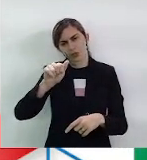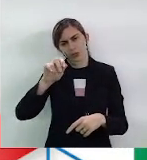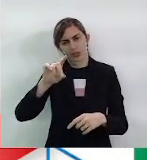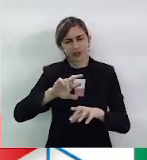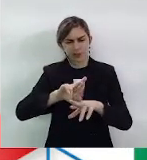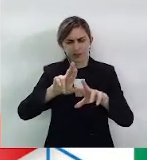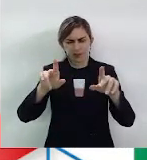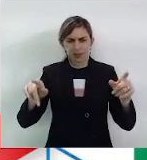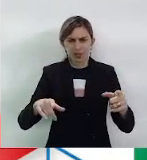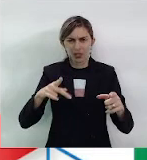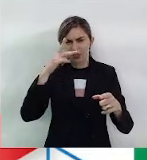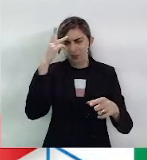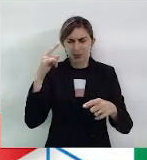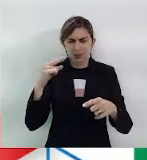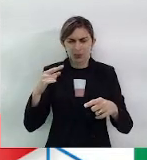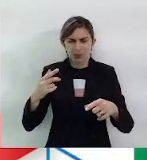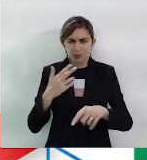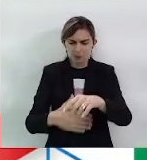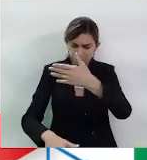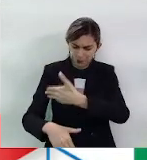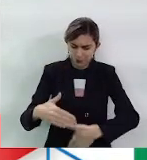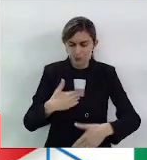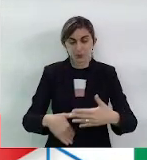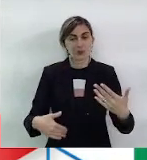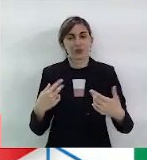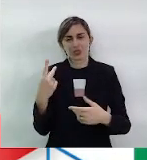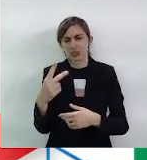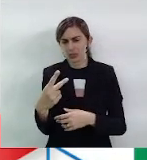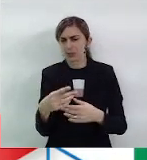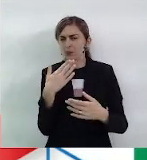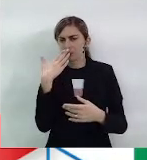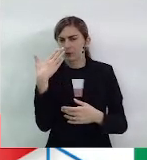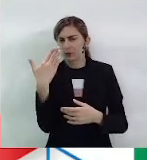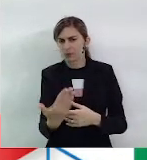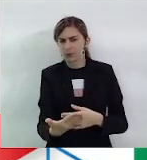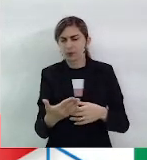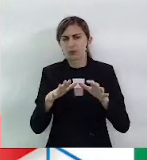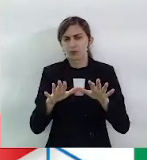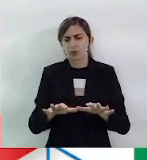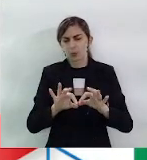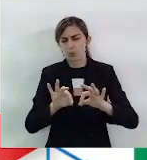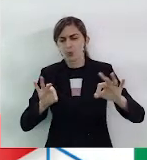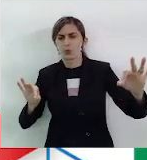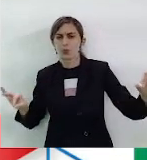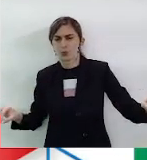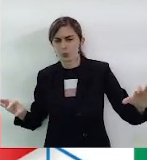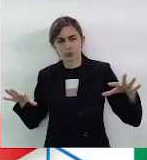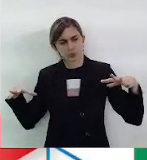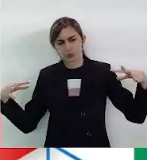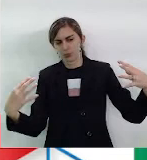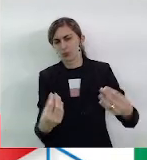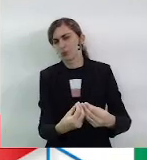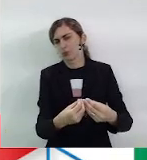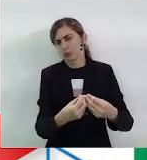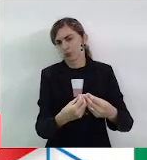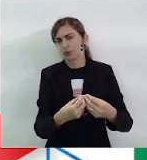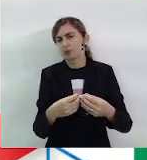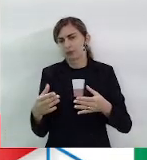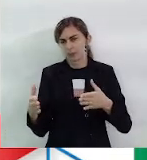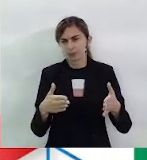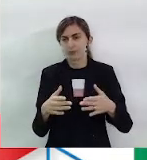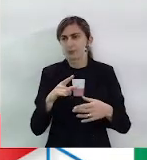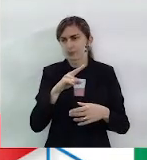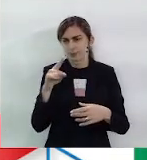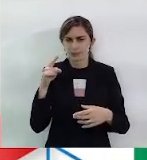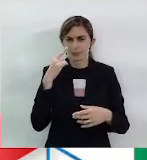deixaram vários feridos. Eles preferiram ficar longe de todos. Nesse caso,